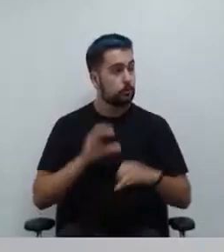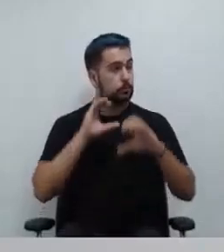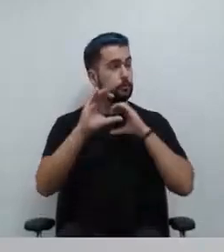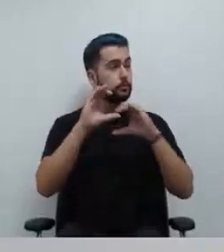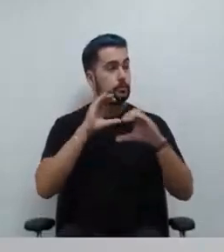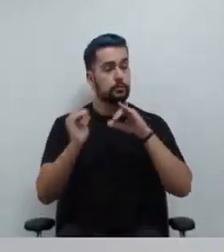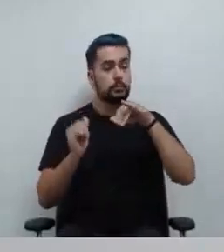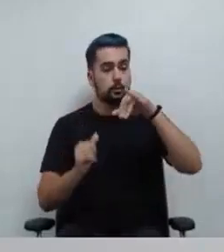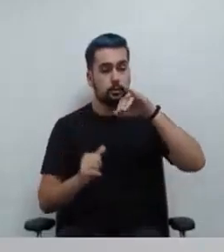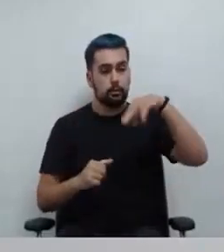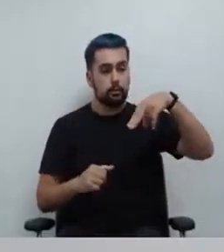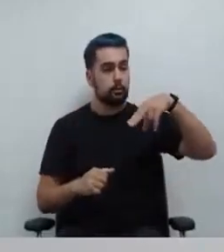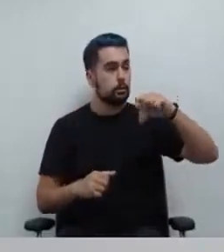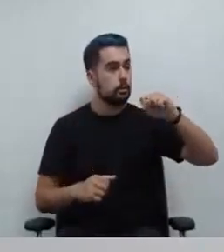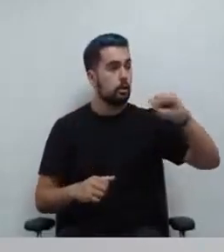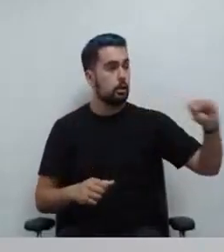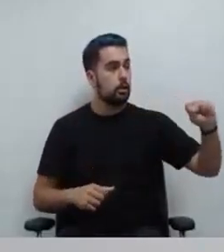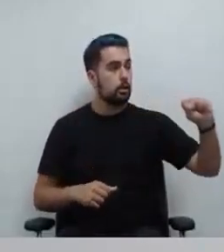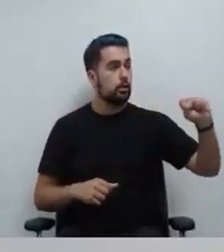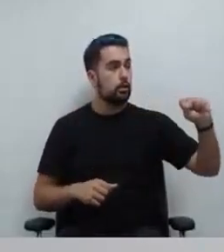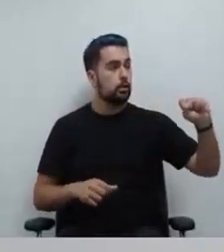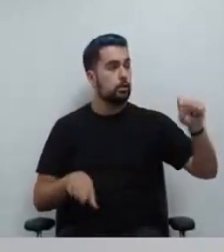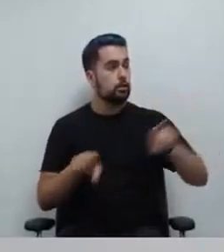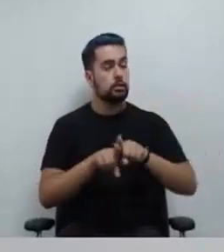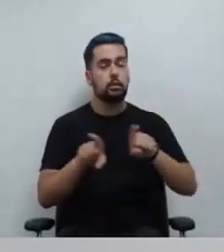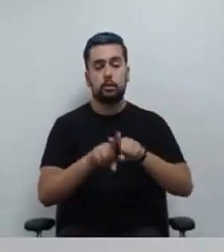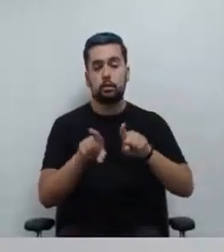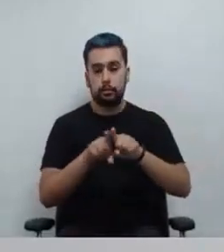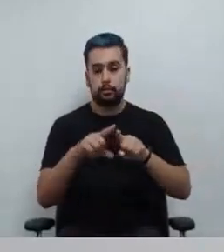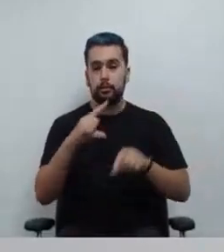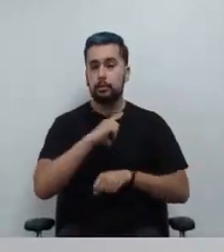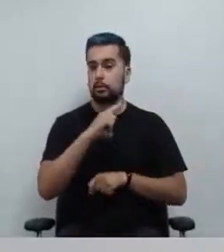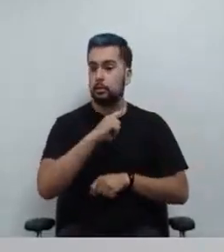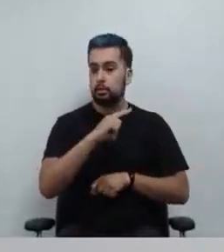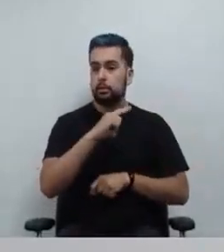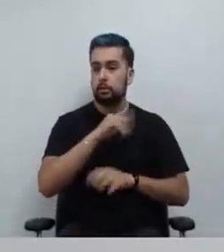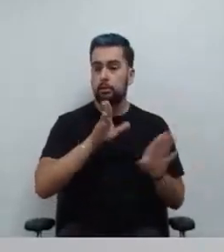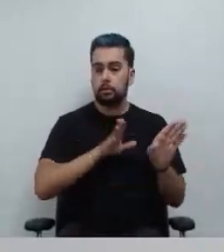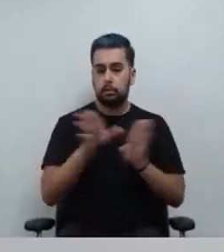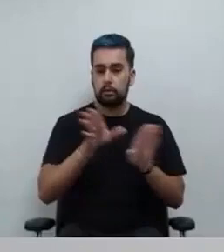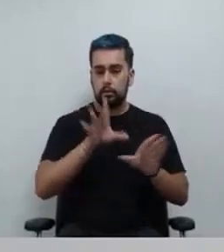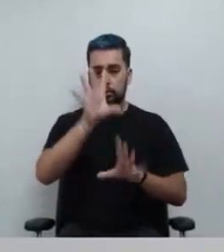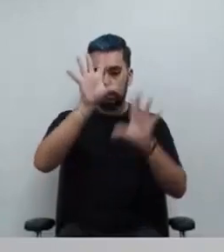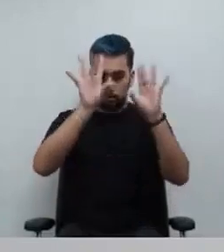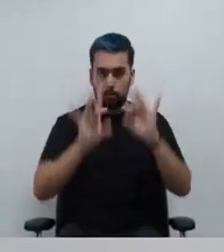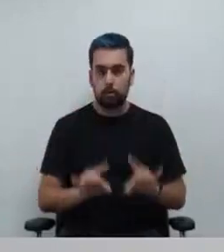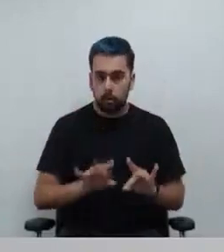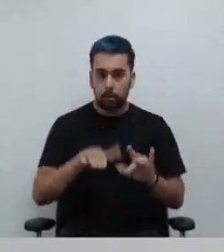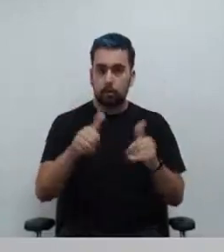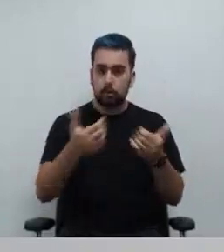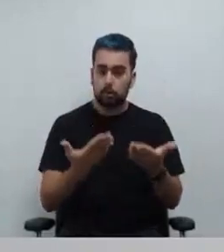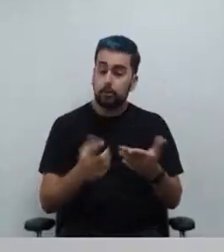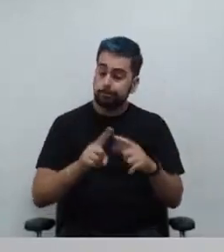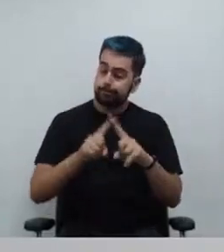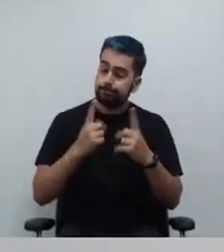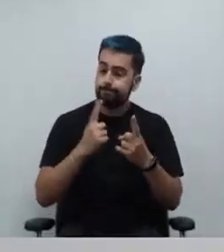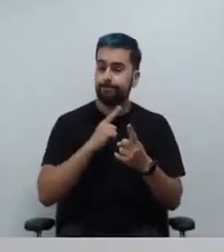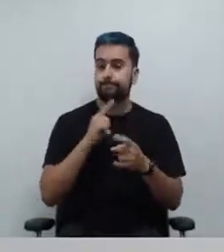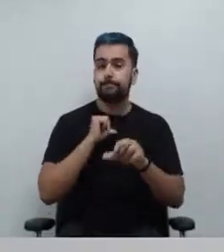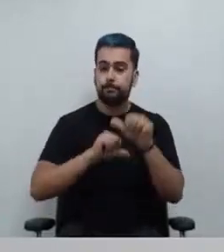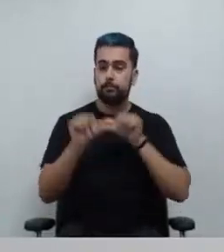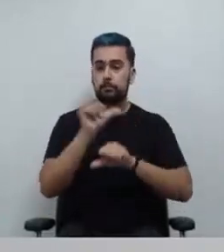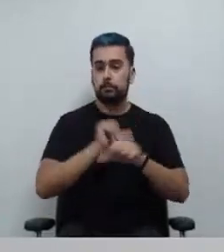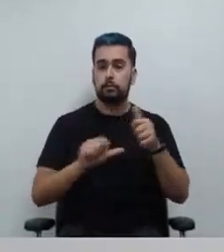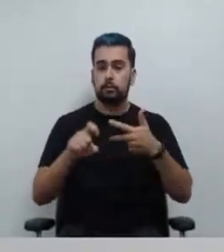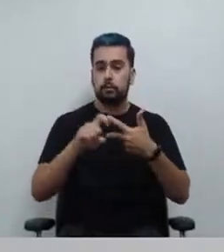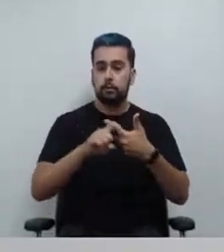comunicado ao INSS para que o termo de cooperação tivesse esse acesso específico. No entanto, houve a modificação do Executivo